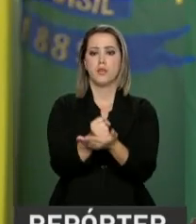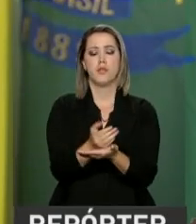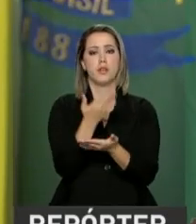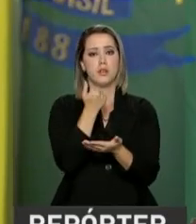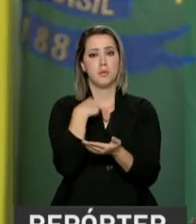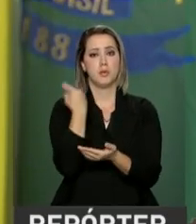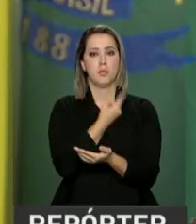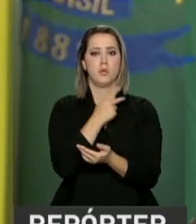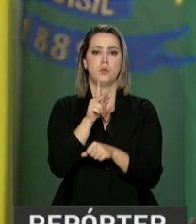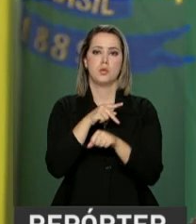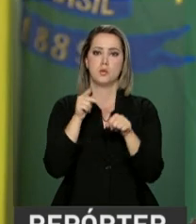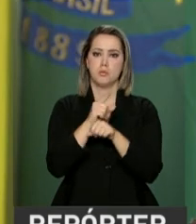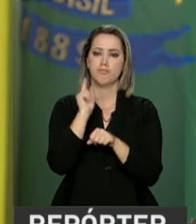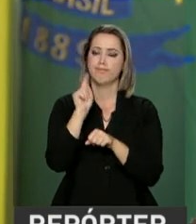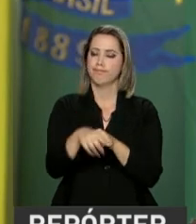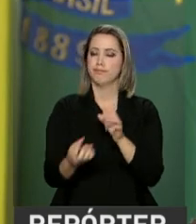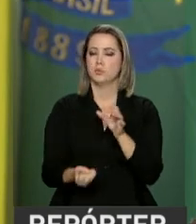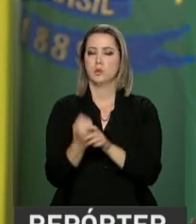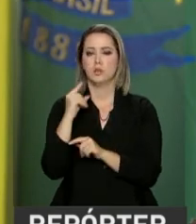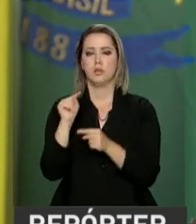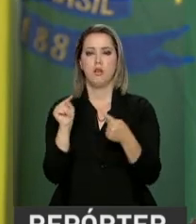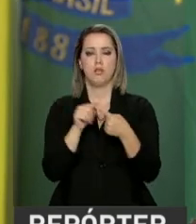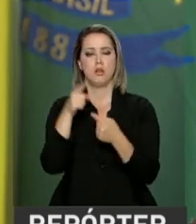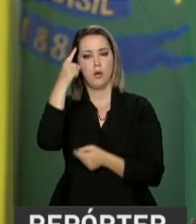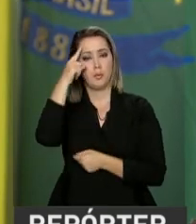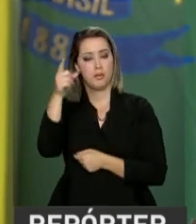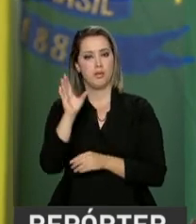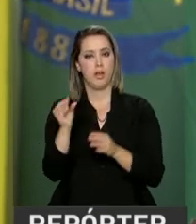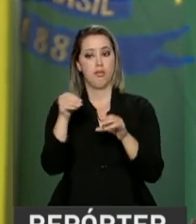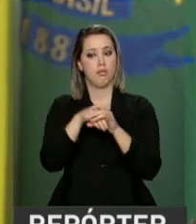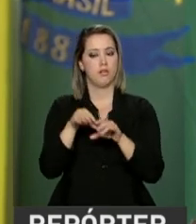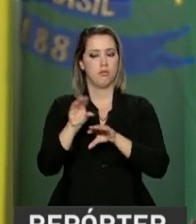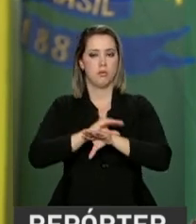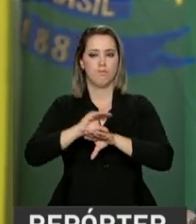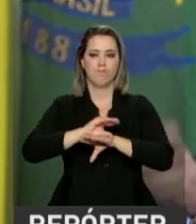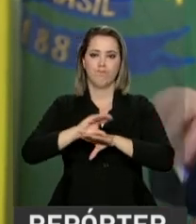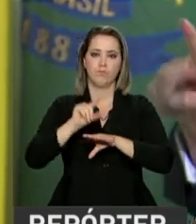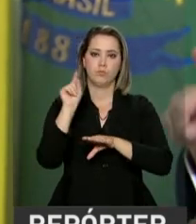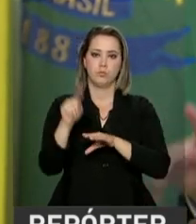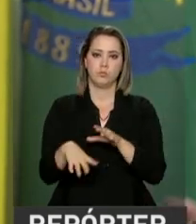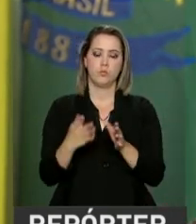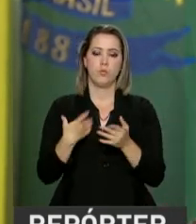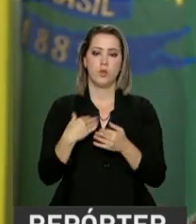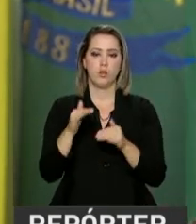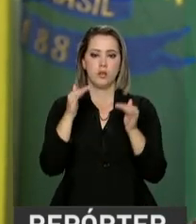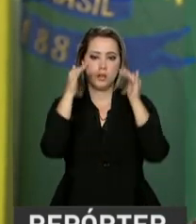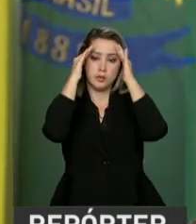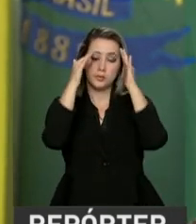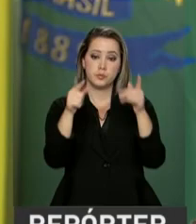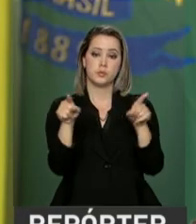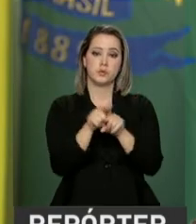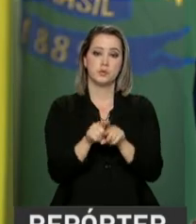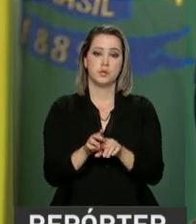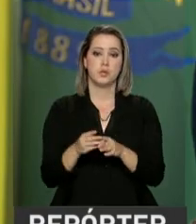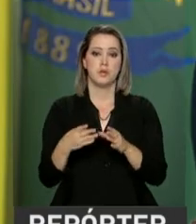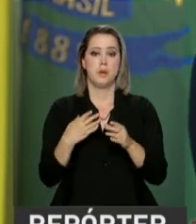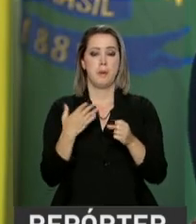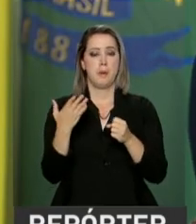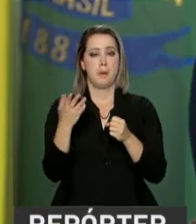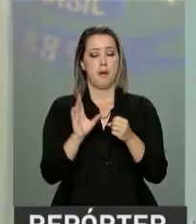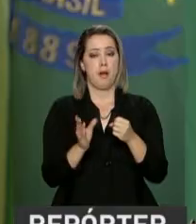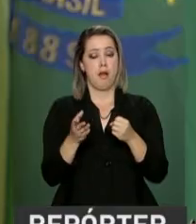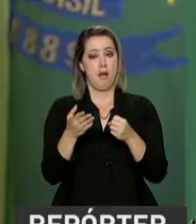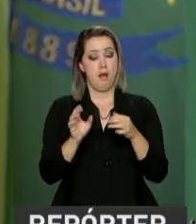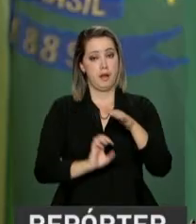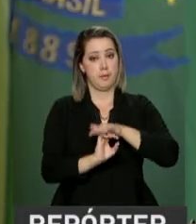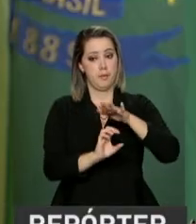país. E isso está muito vinculado a uma ideia da Constituição, que é o prestigiamento do micro e pequeno